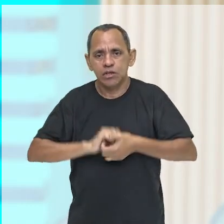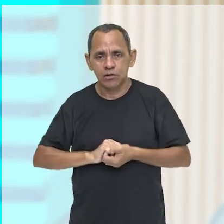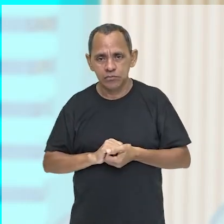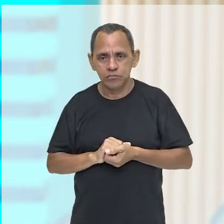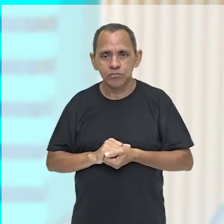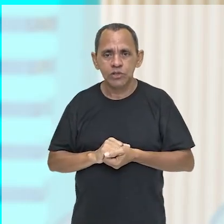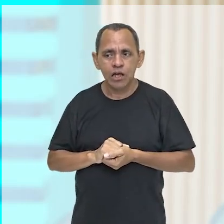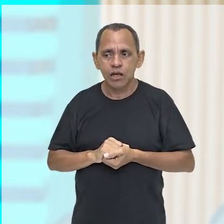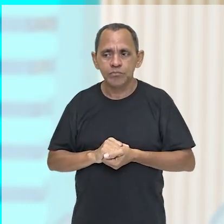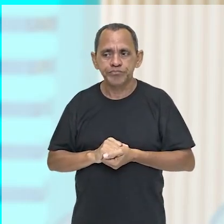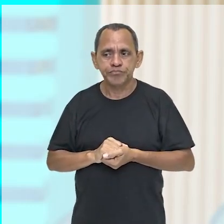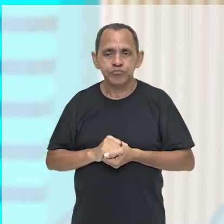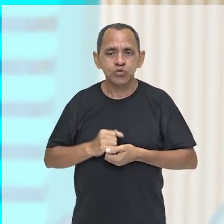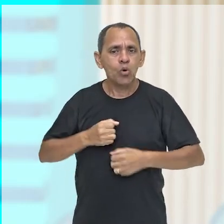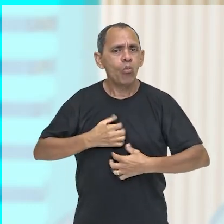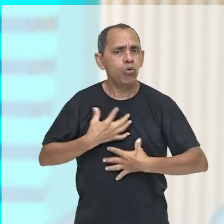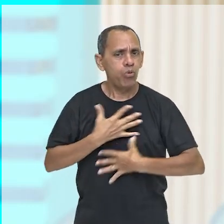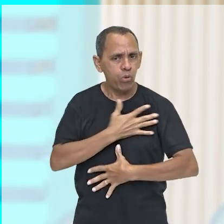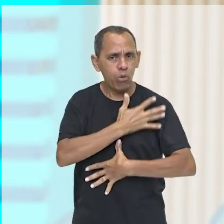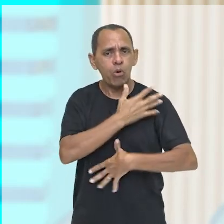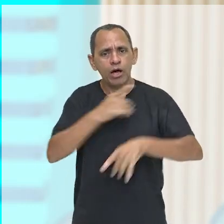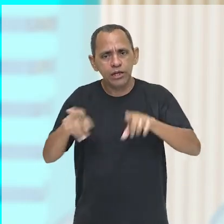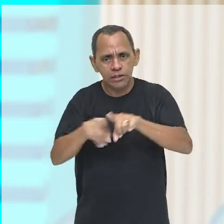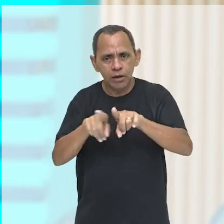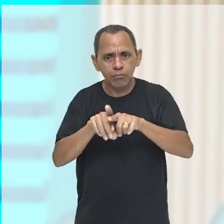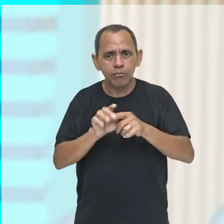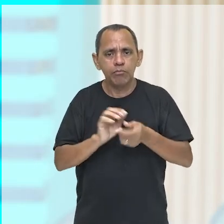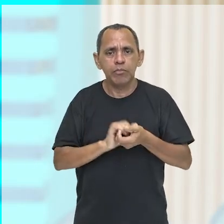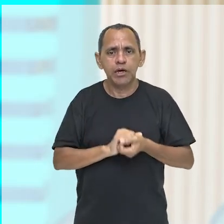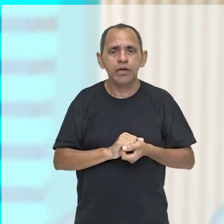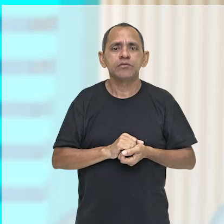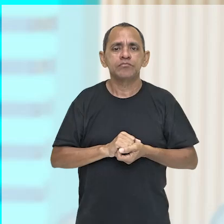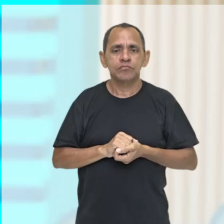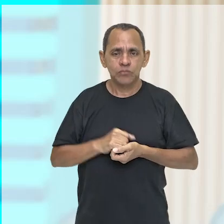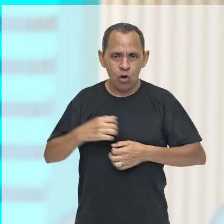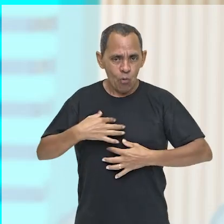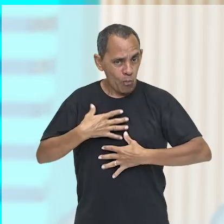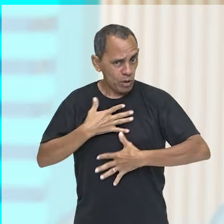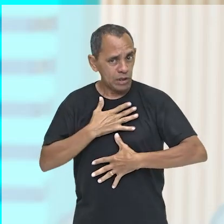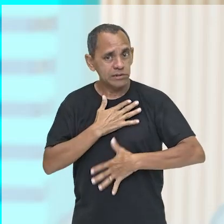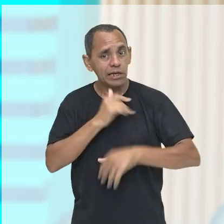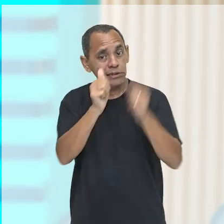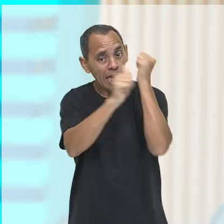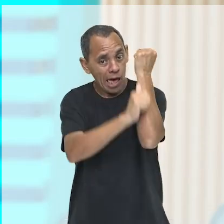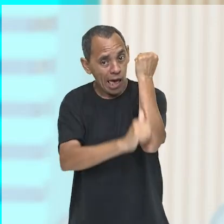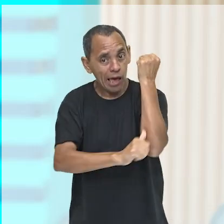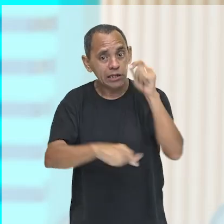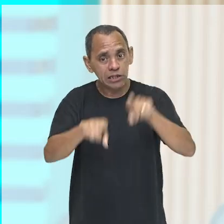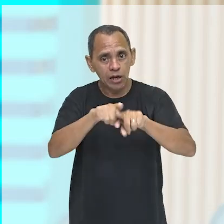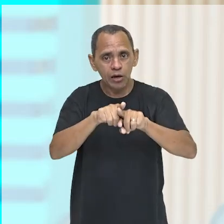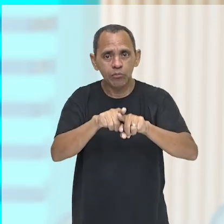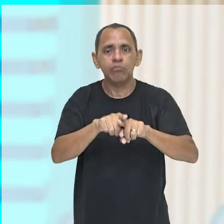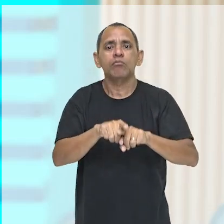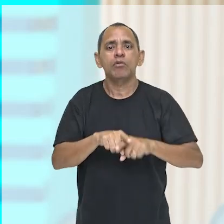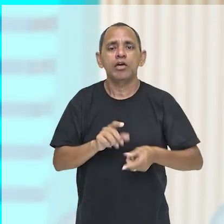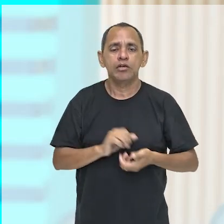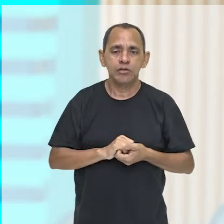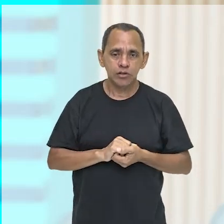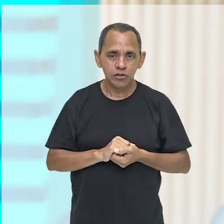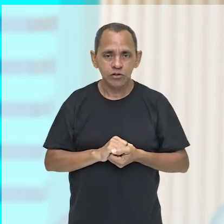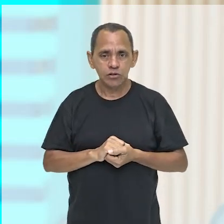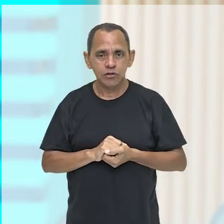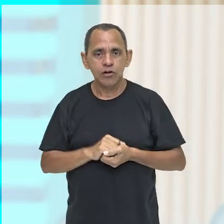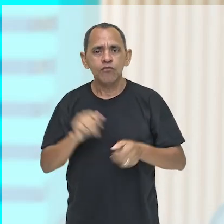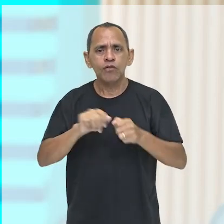ele ejeta do coração, ele passa pelas artérias, provocando assim uma força interna